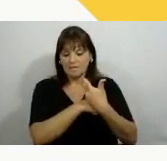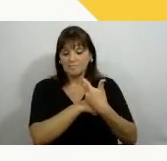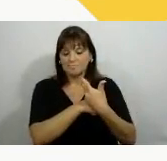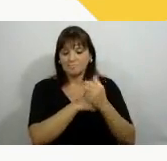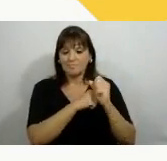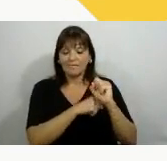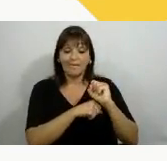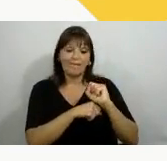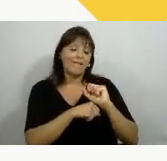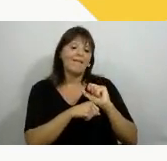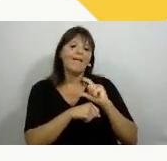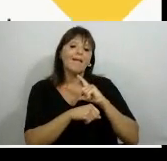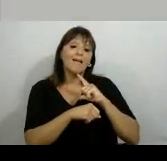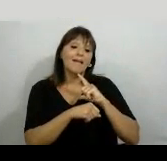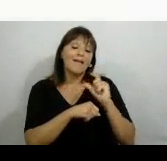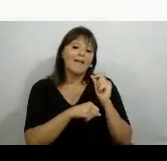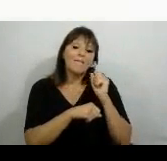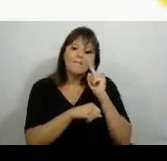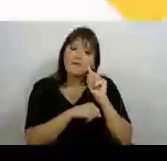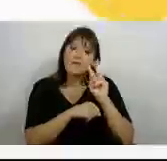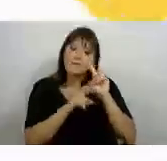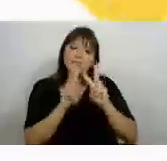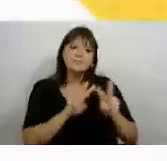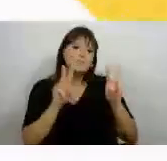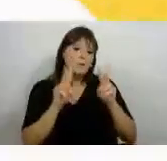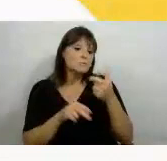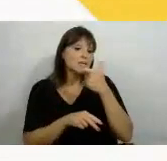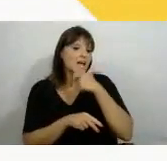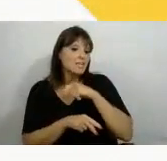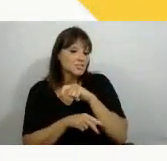visual, desde que você considere importante.